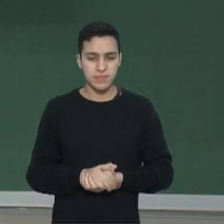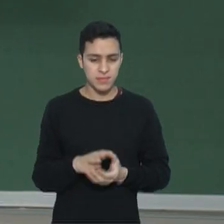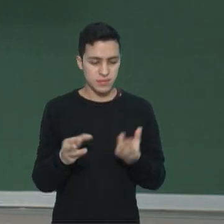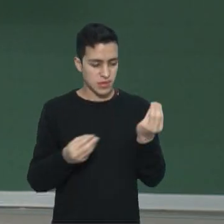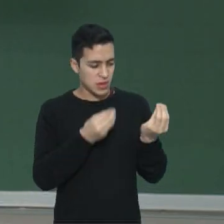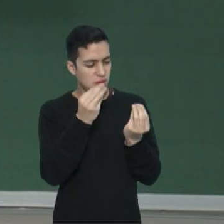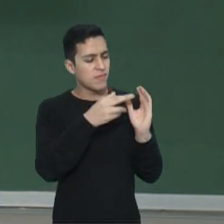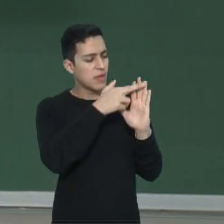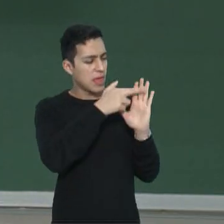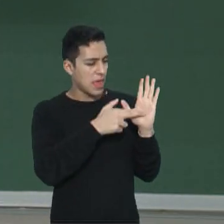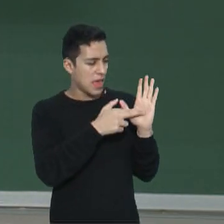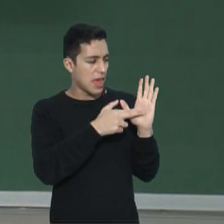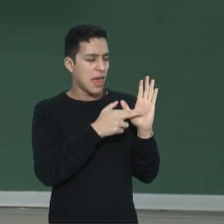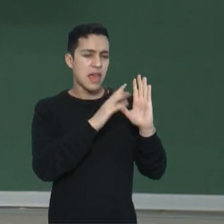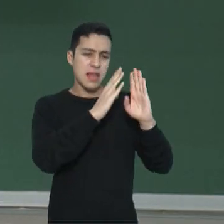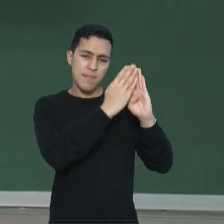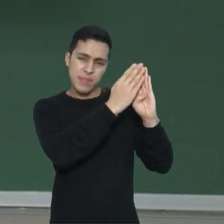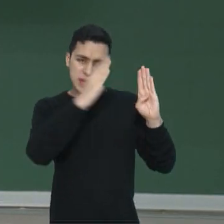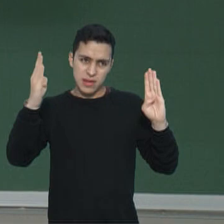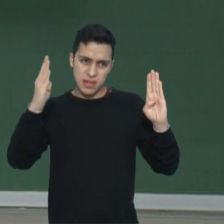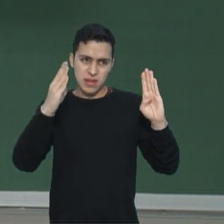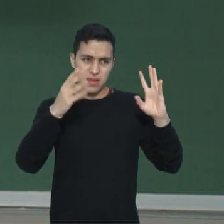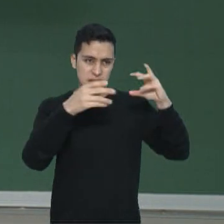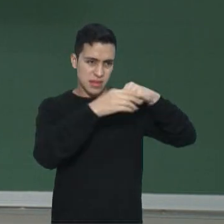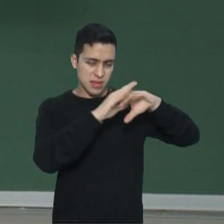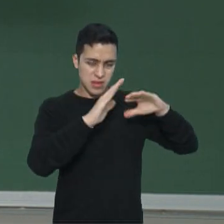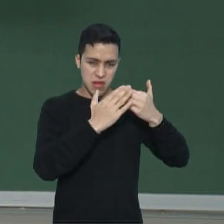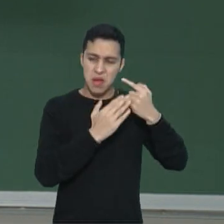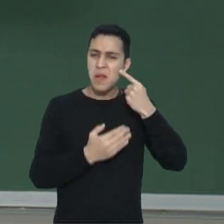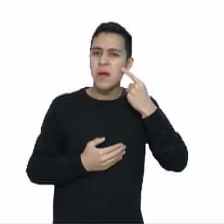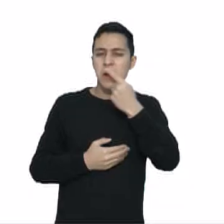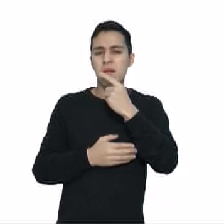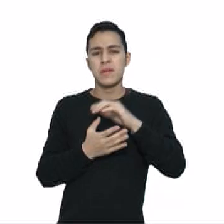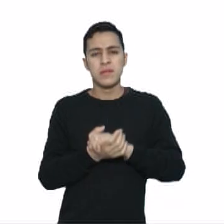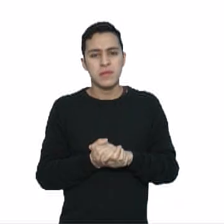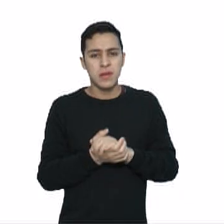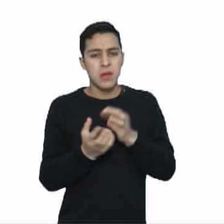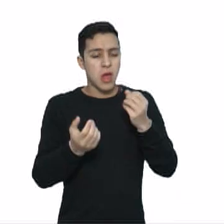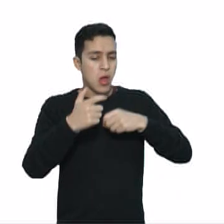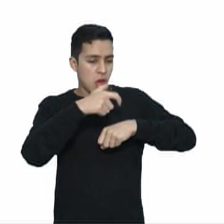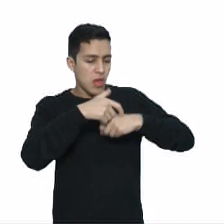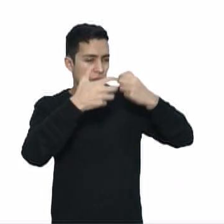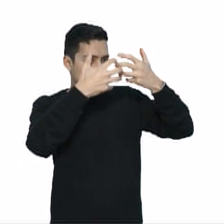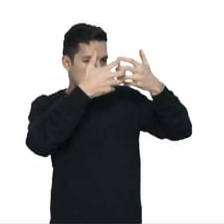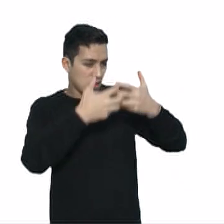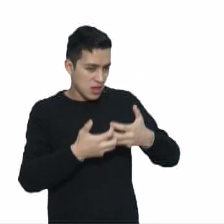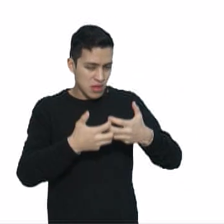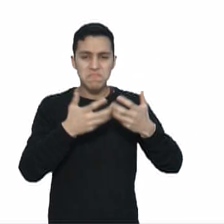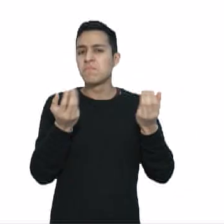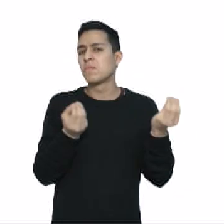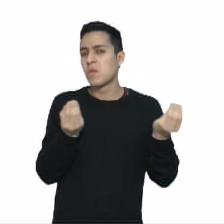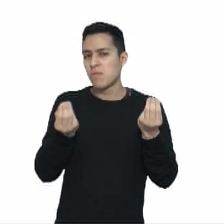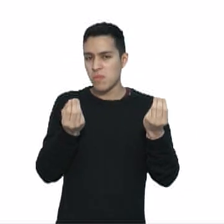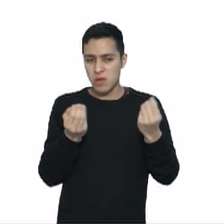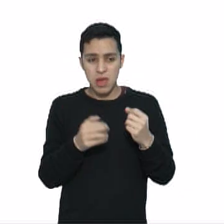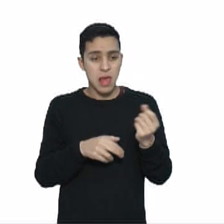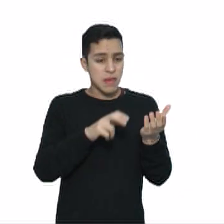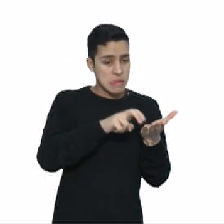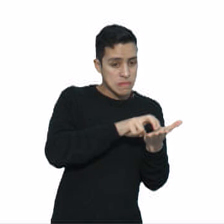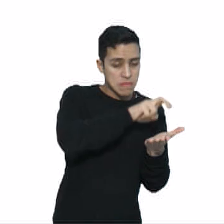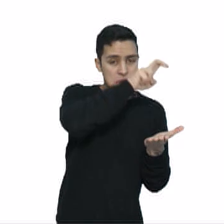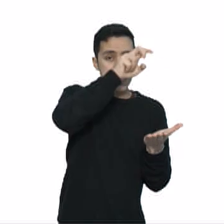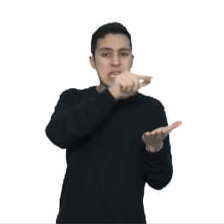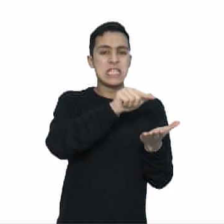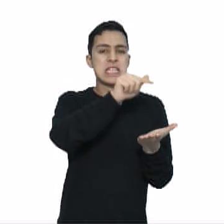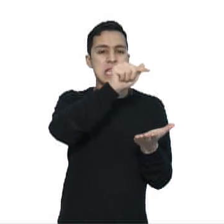Regulamento da Biblioteca Escolar Joaquim Maria Machado de Assis. Funcionamento da biblioteca é: manhã,